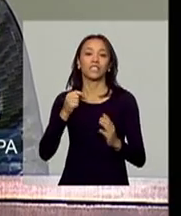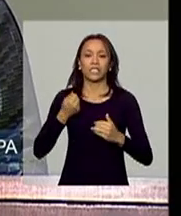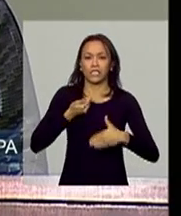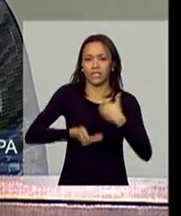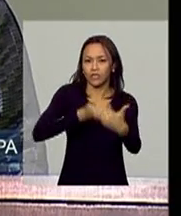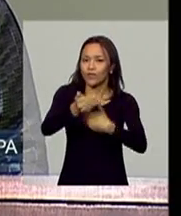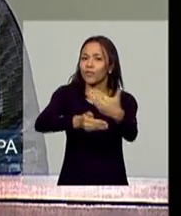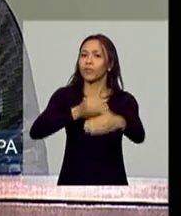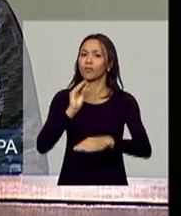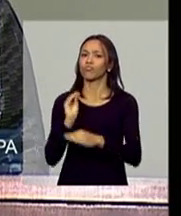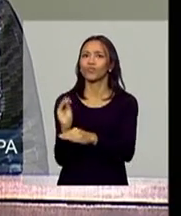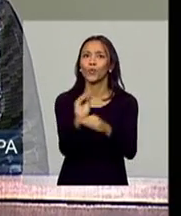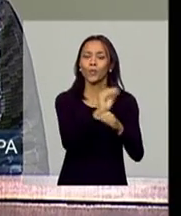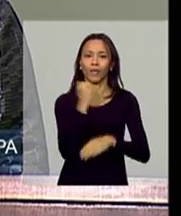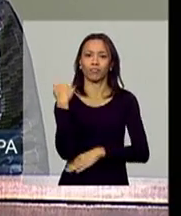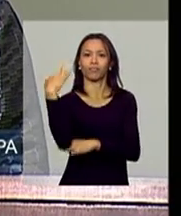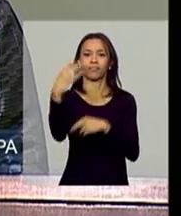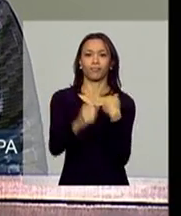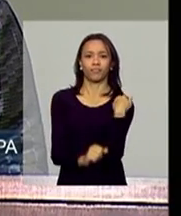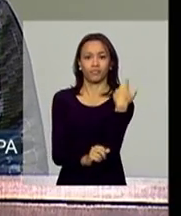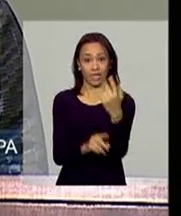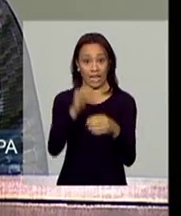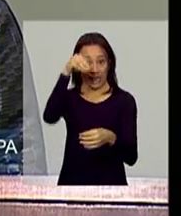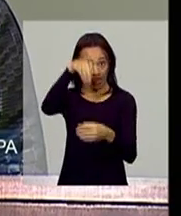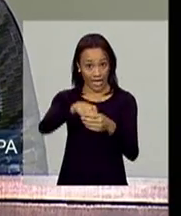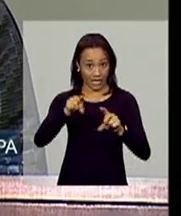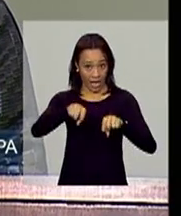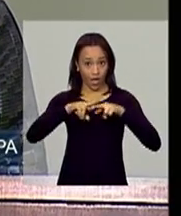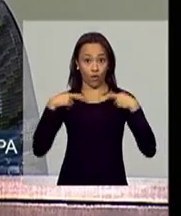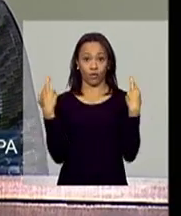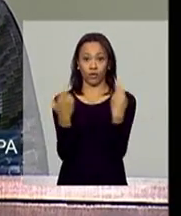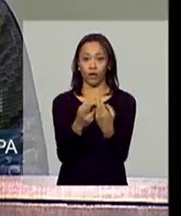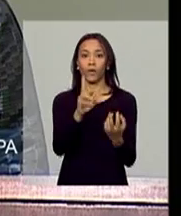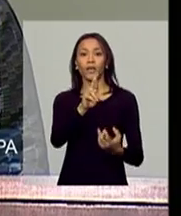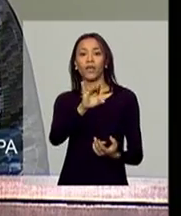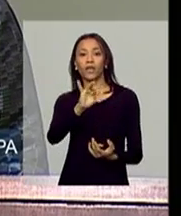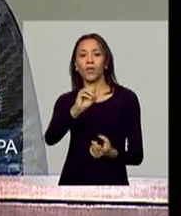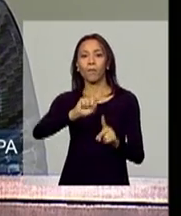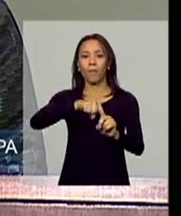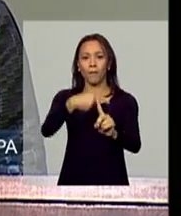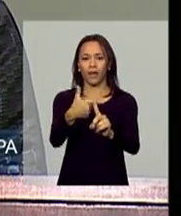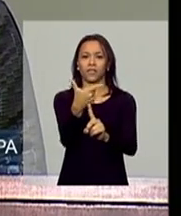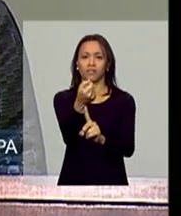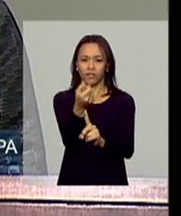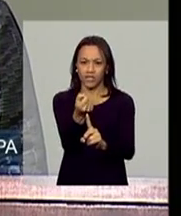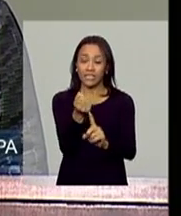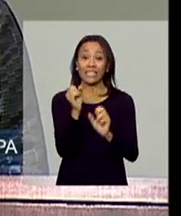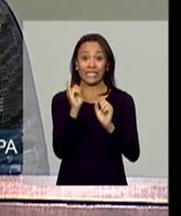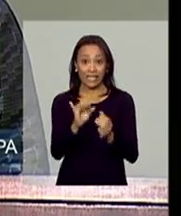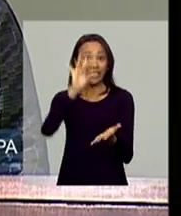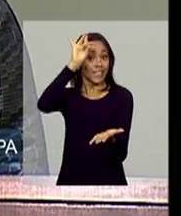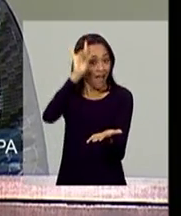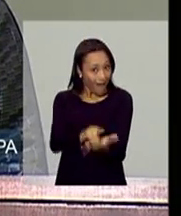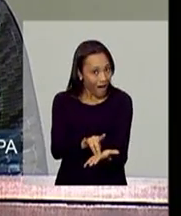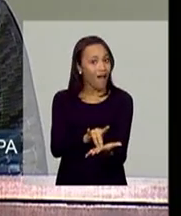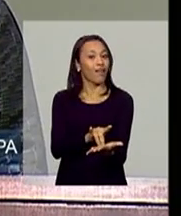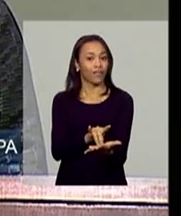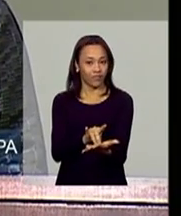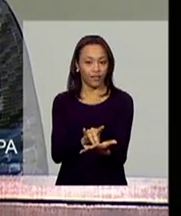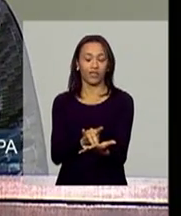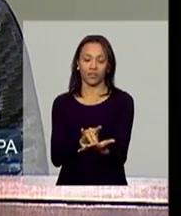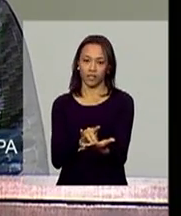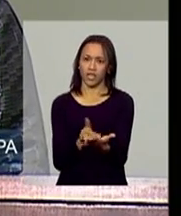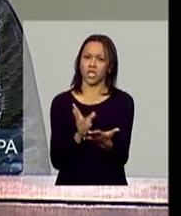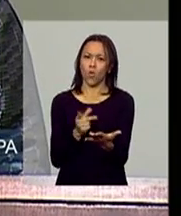na Rio+20, representa, sem dúvida, um passo à frente, se efetivadas na mudança